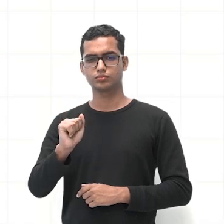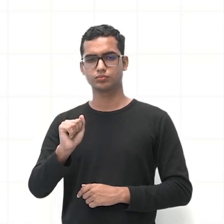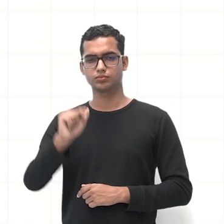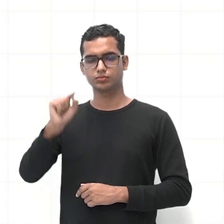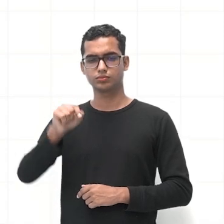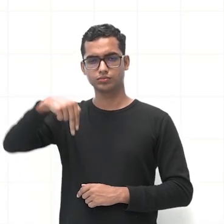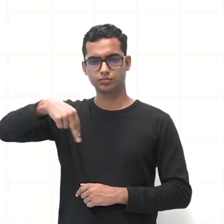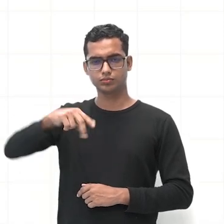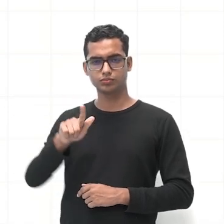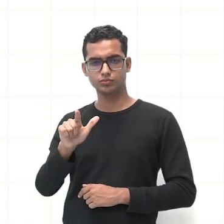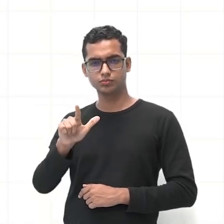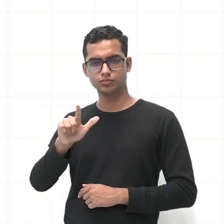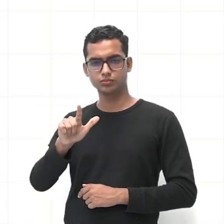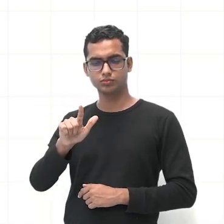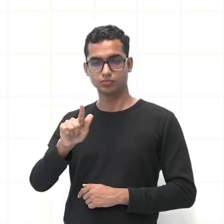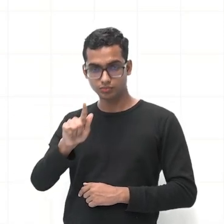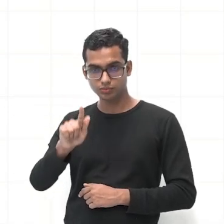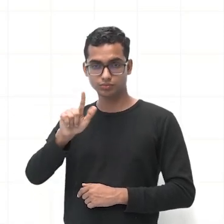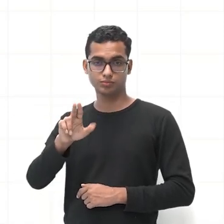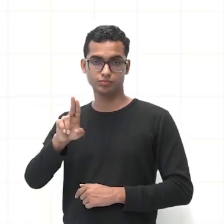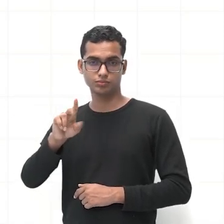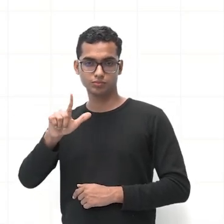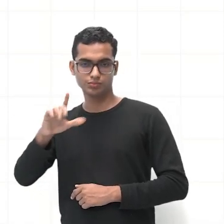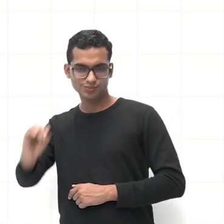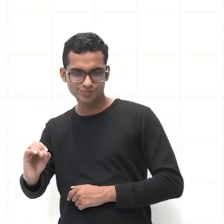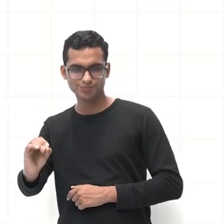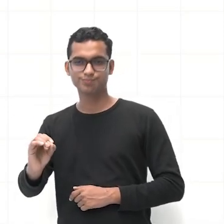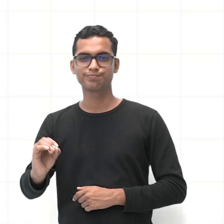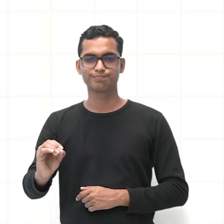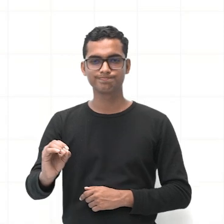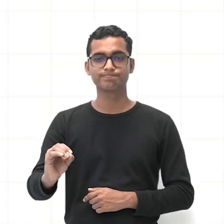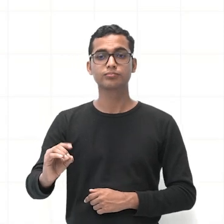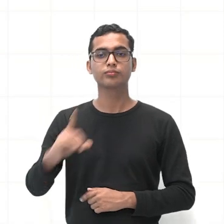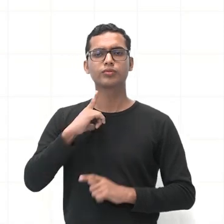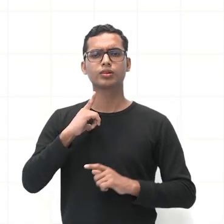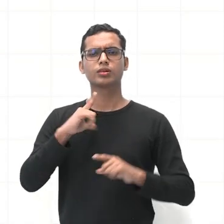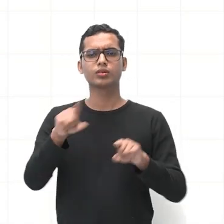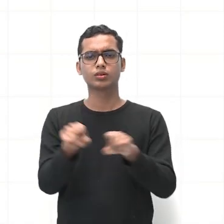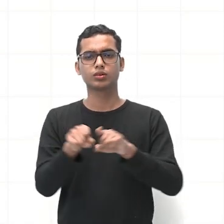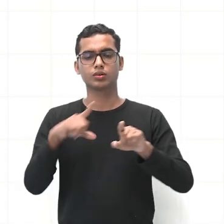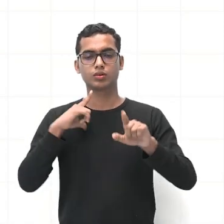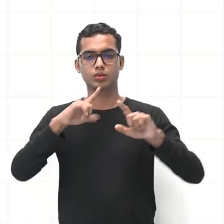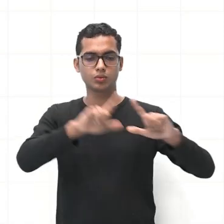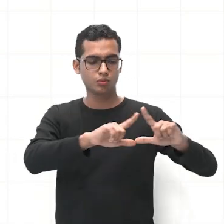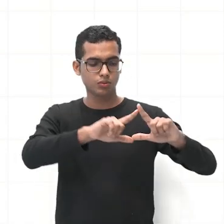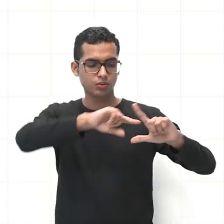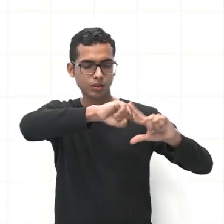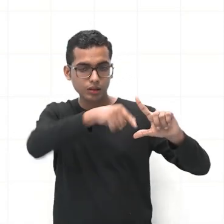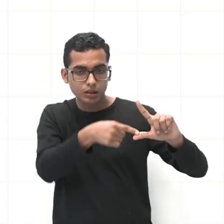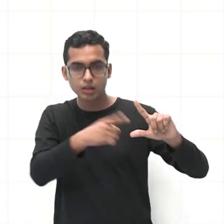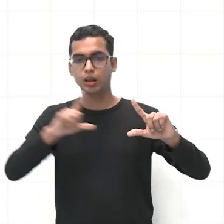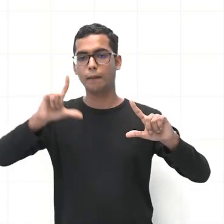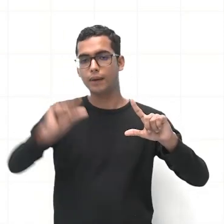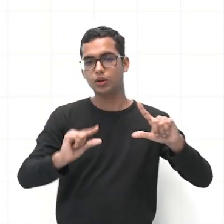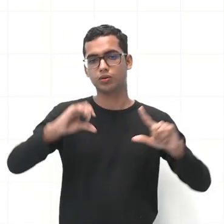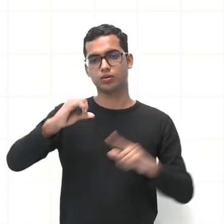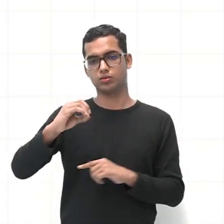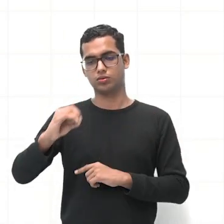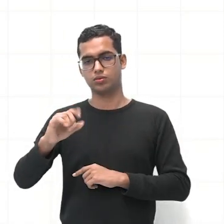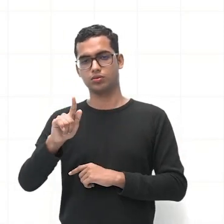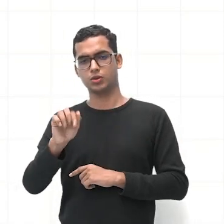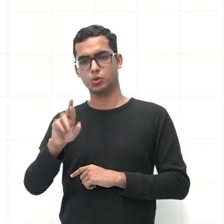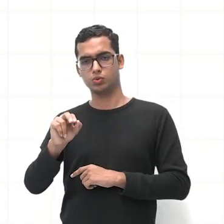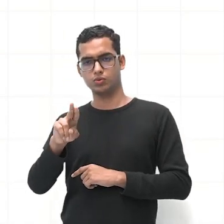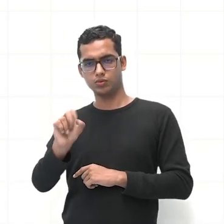possui todos os seus ângulos internos menores que 90 graus. Ou seja, a medida de cada ângulo interno é um ângulo